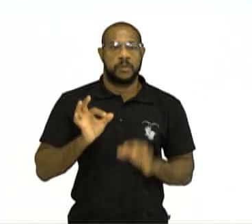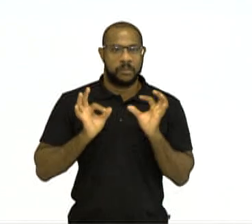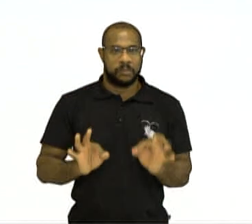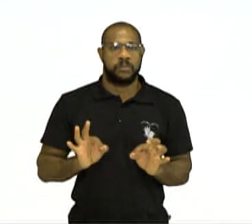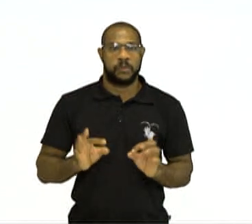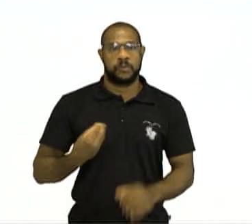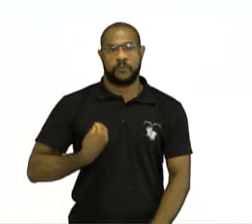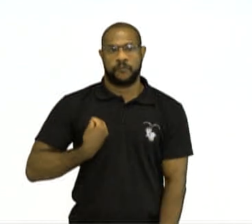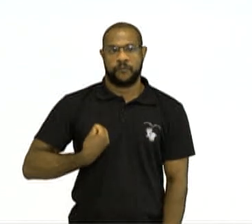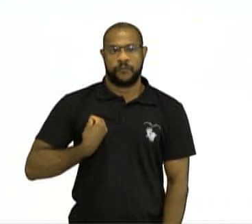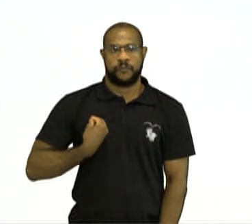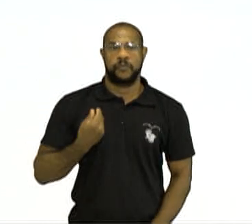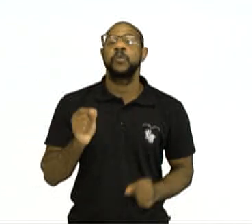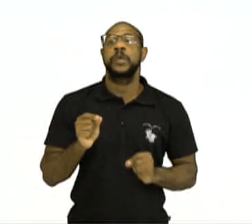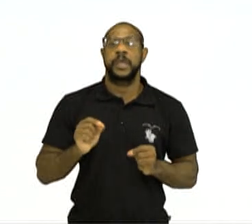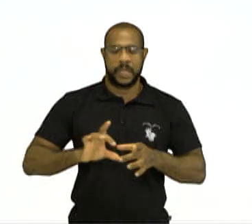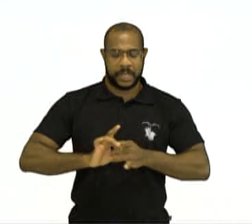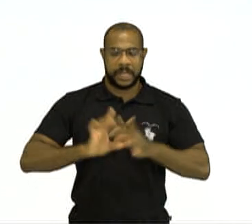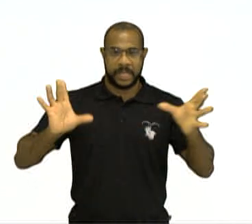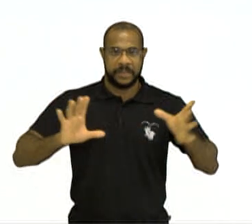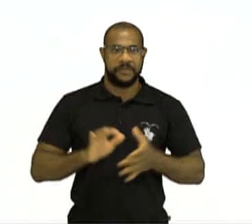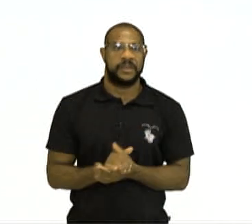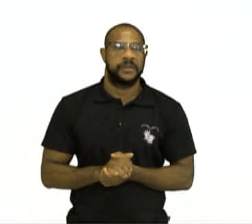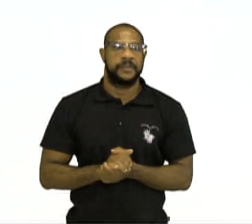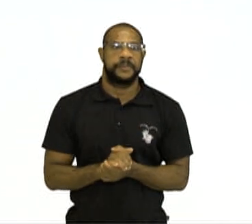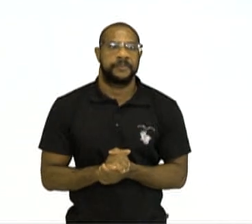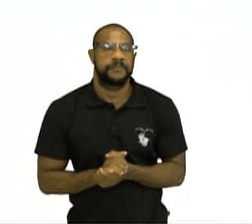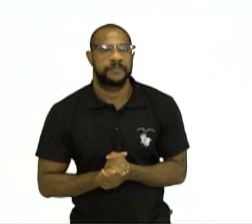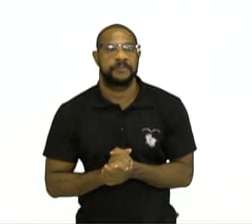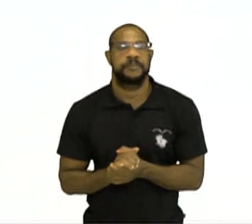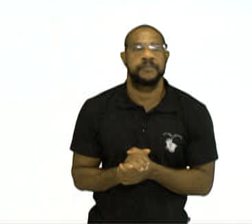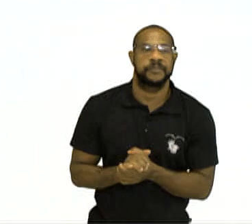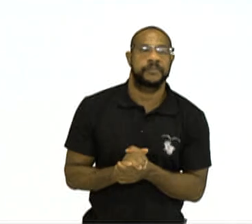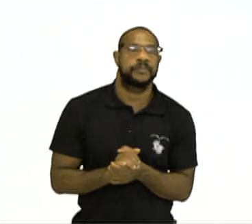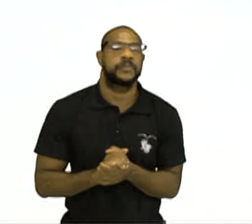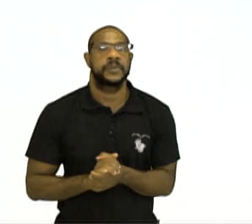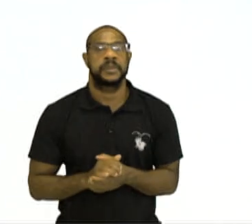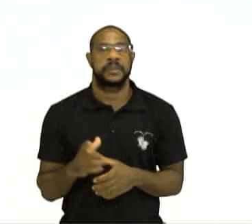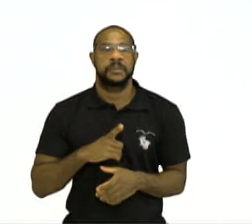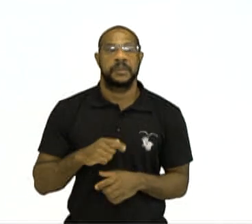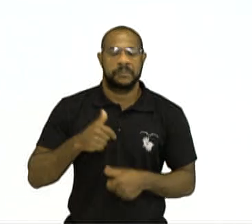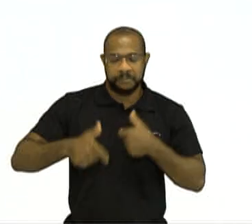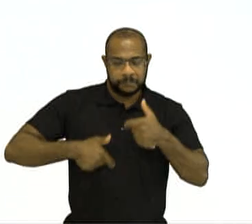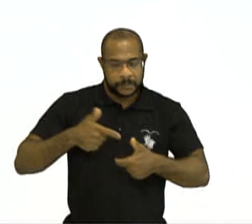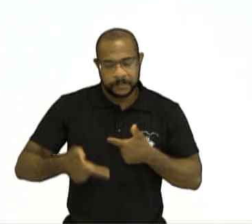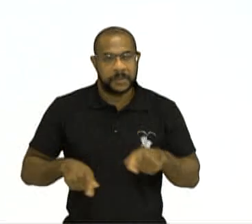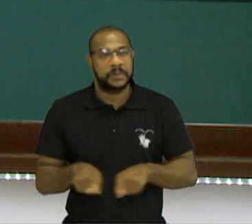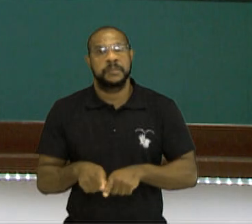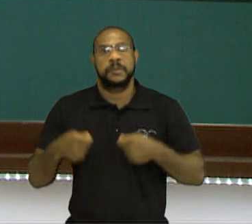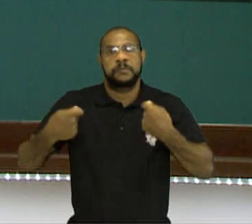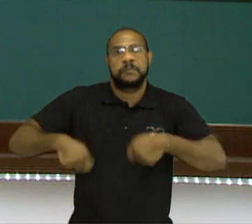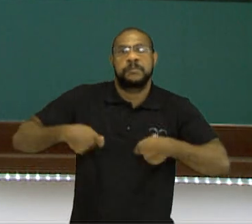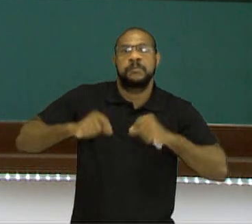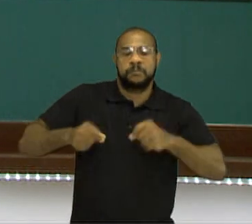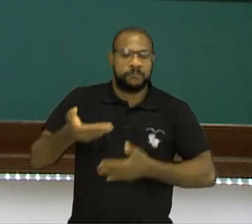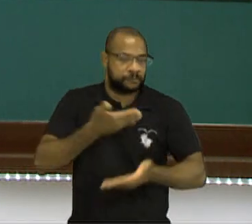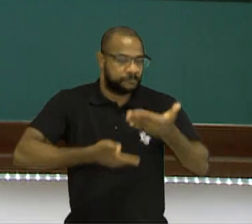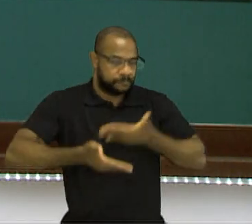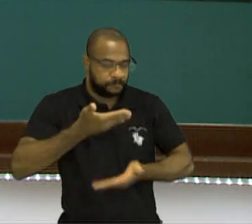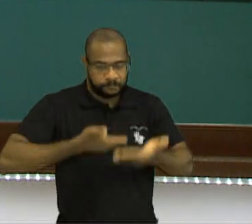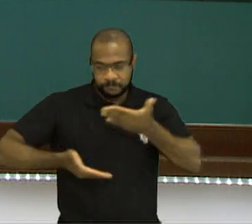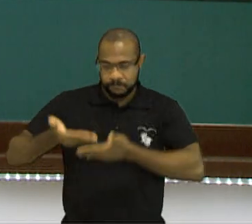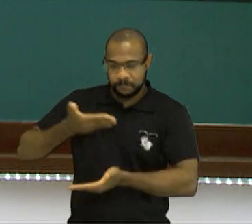ser livre. Então vamos nos lembrar sobre a fragmentação do trabalho e as nossas necessidades de interação,